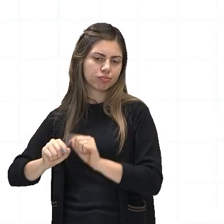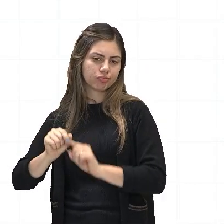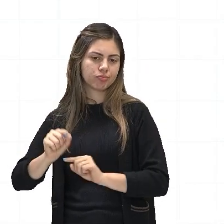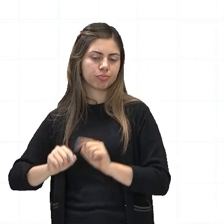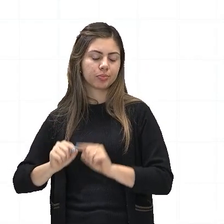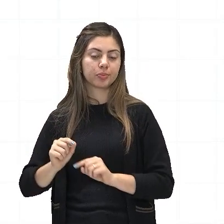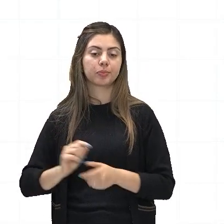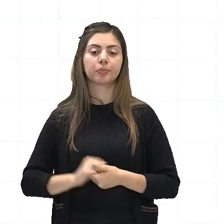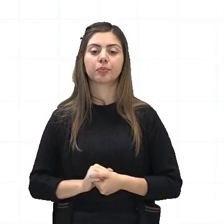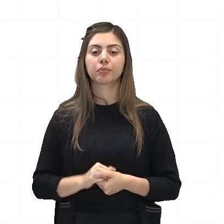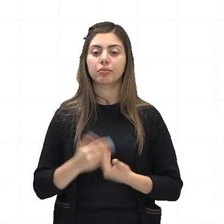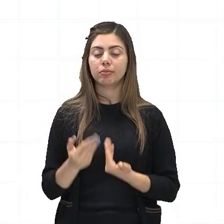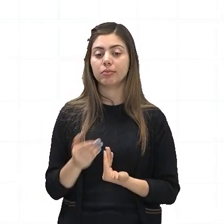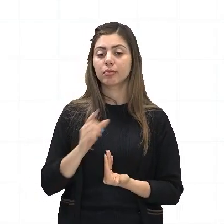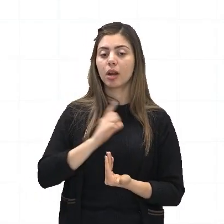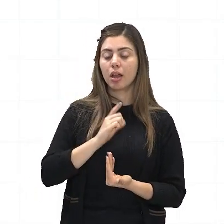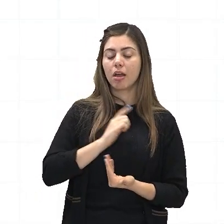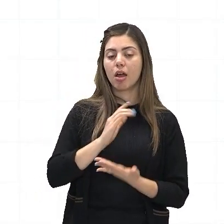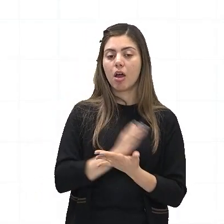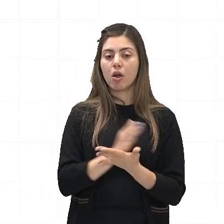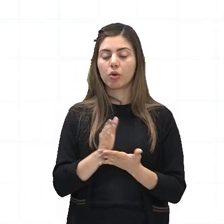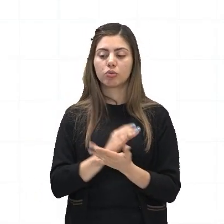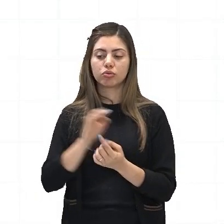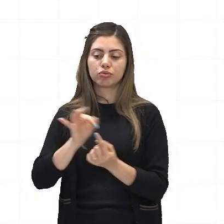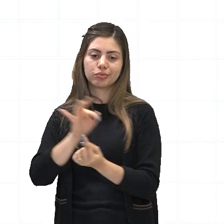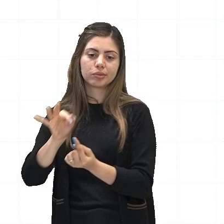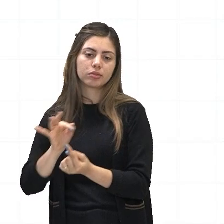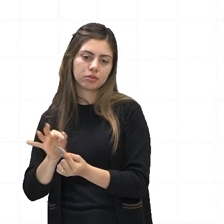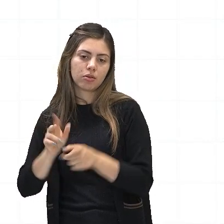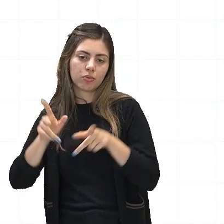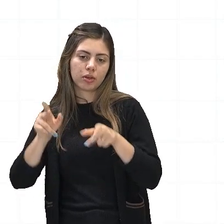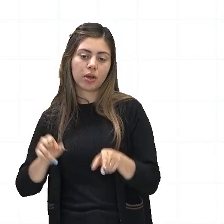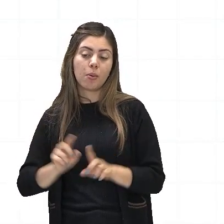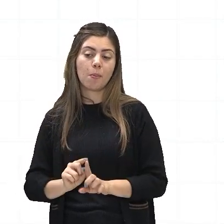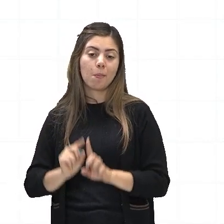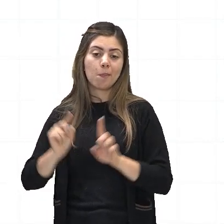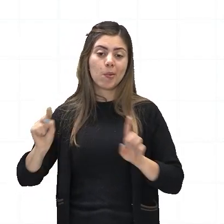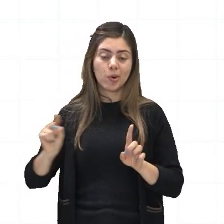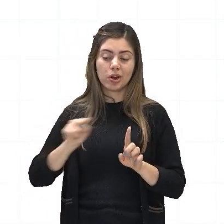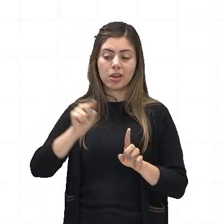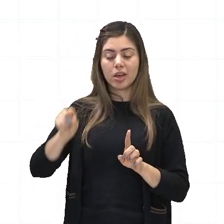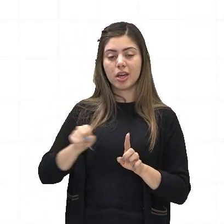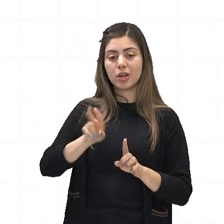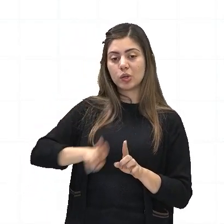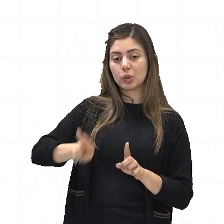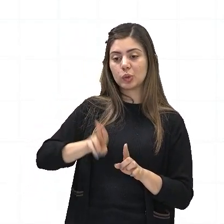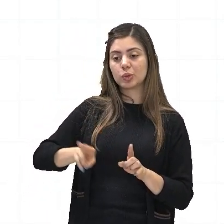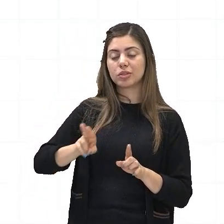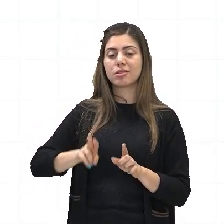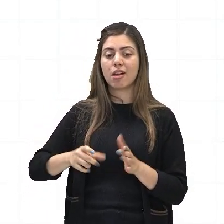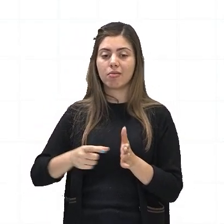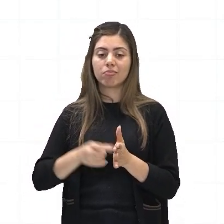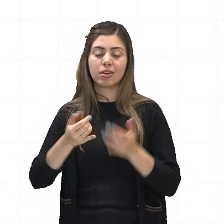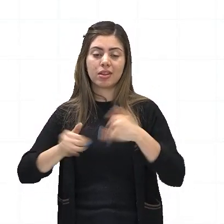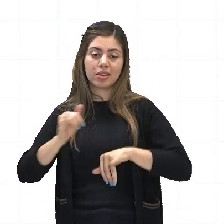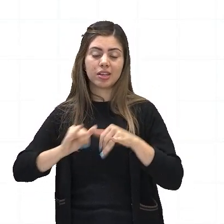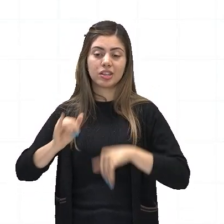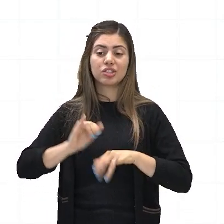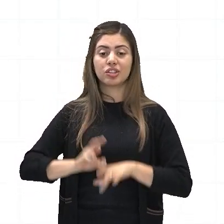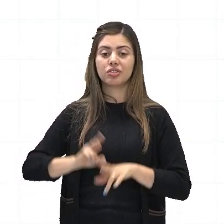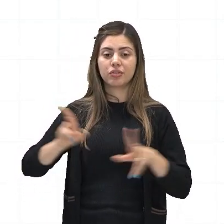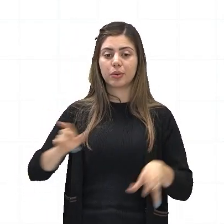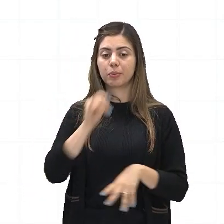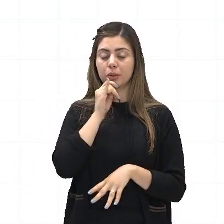que possuem a mesma função, mas em relação à potência são bem diferentes. Um rádio portátil possui